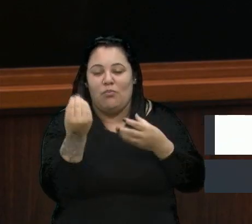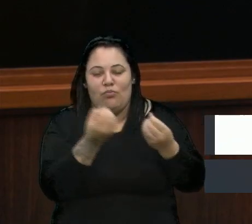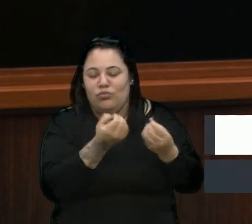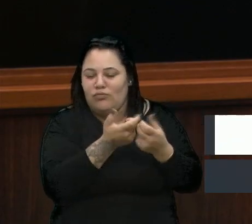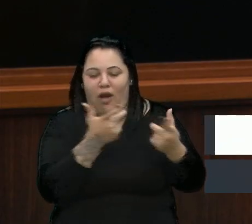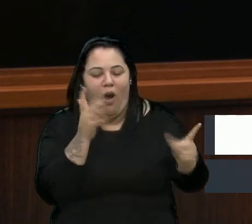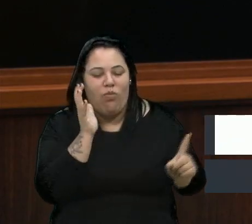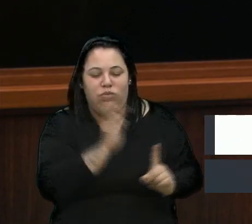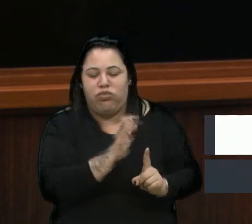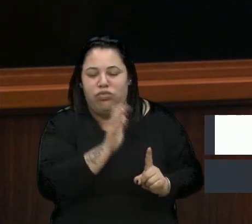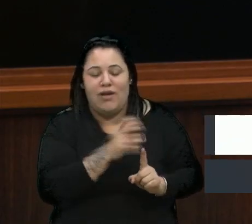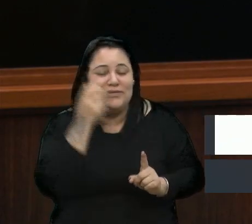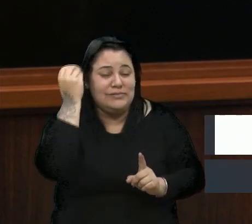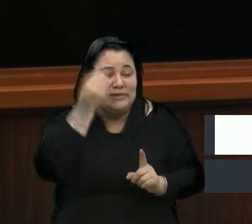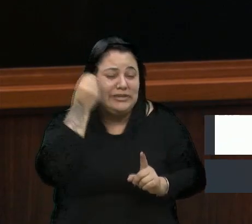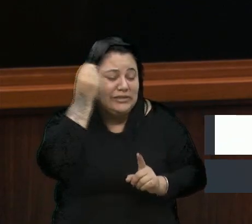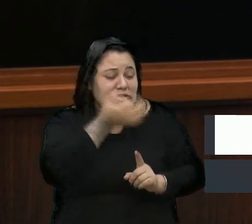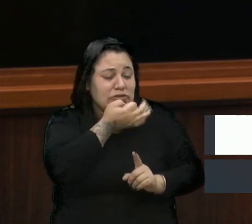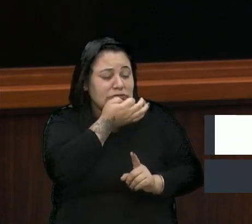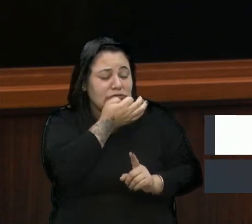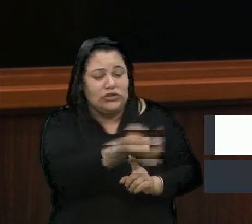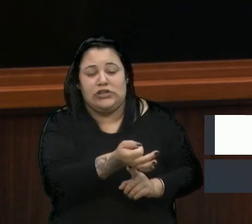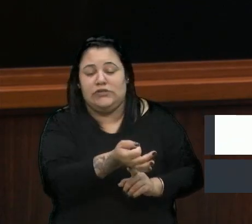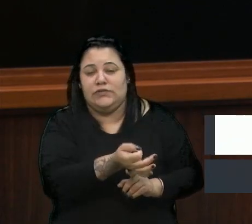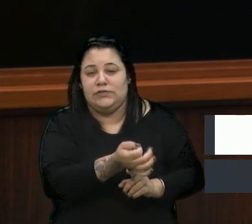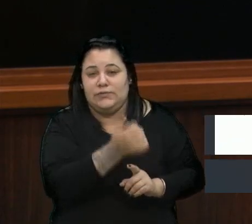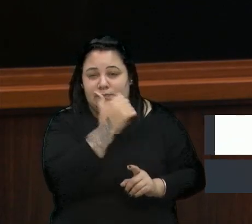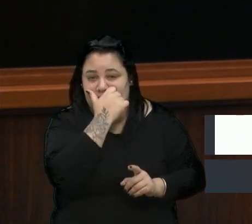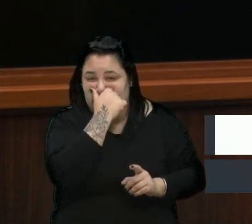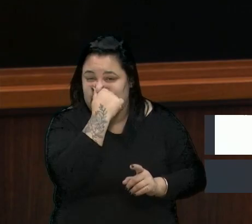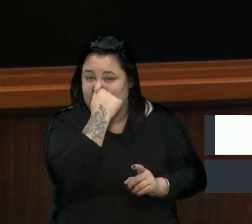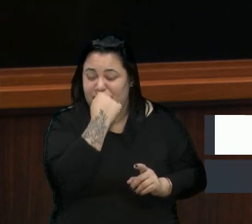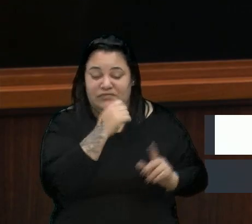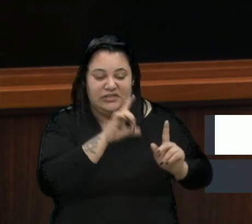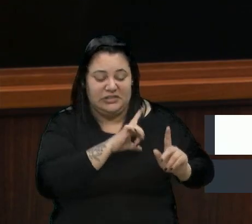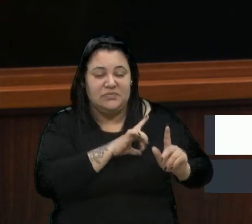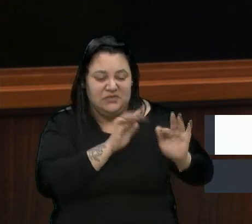experiência horrível. Tem gente que entra para a